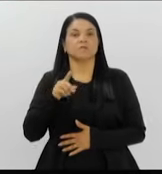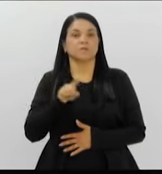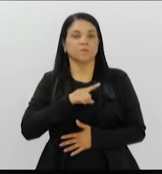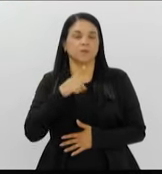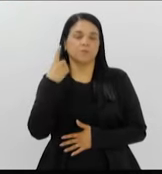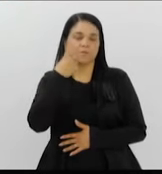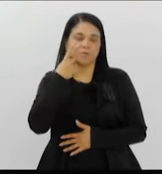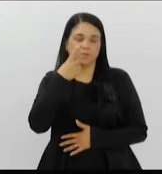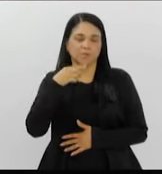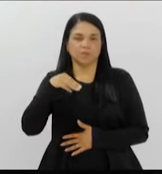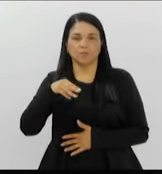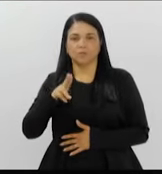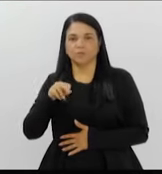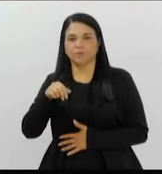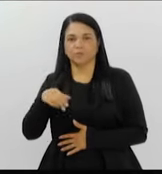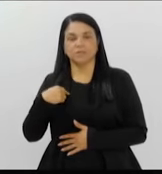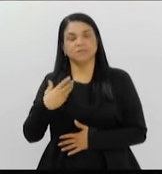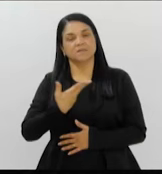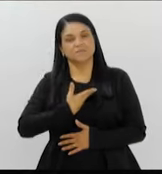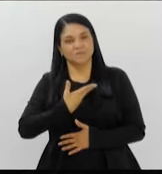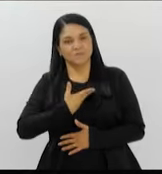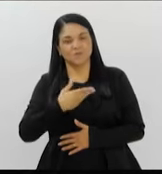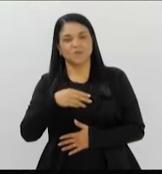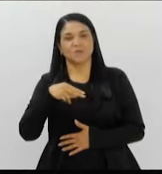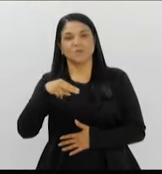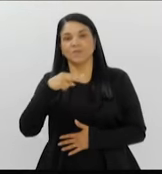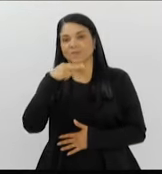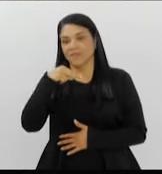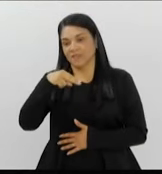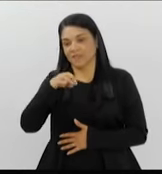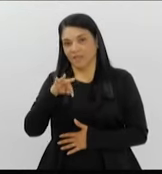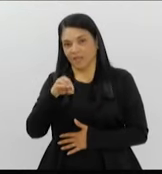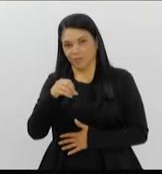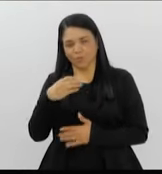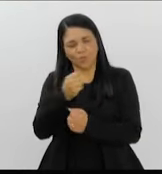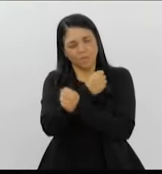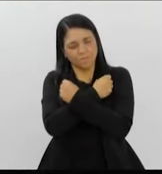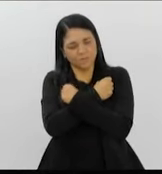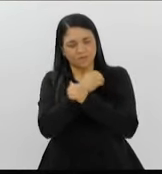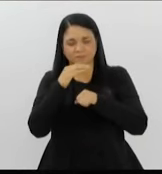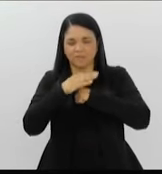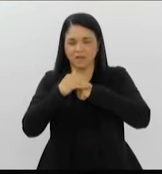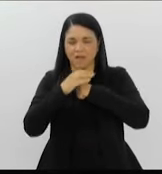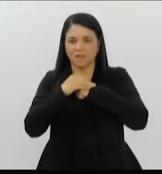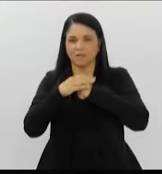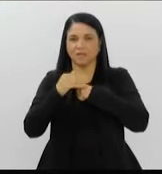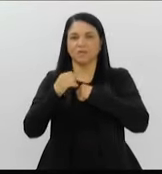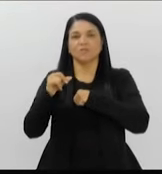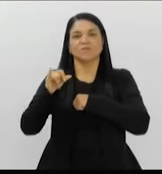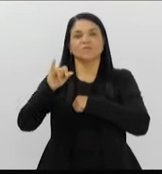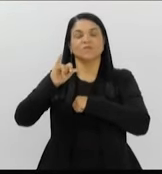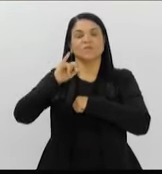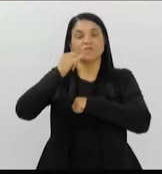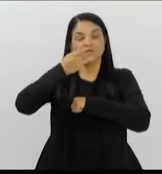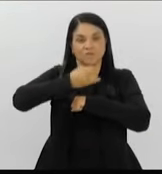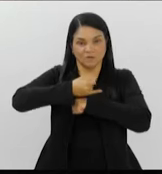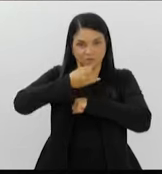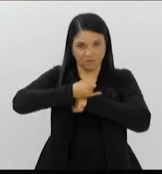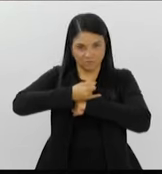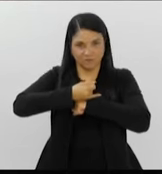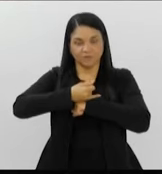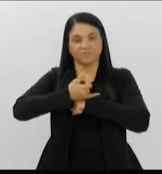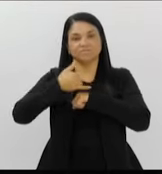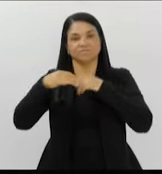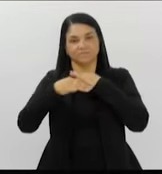ex-prefeito na época do Neto, Itapiruno, Neto em Volta Redonda, o carinho, o abraço, parabéns por Volta Redonda, por mandar de Vossa Excelência. Que Deus